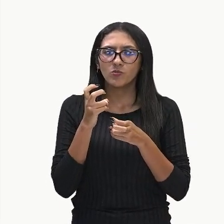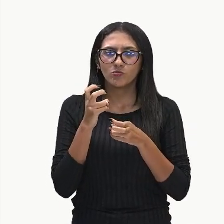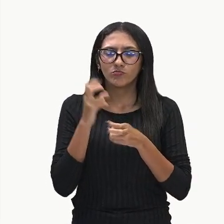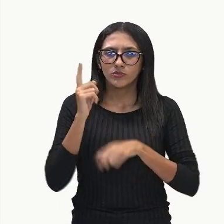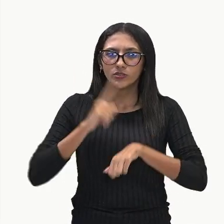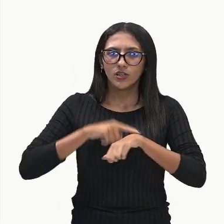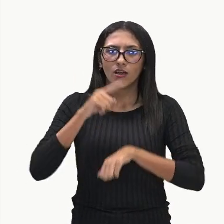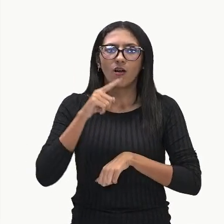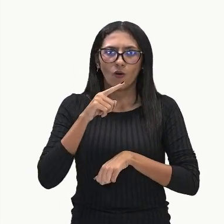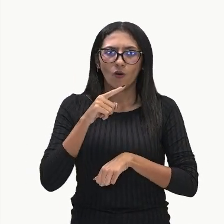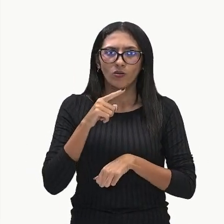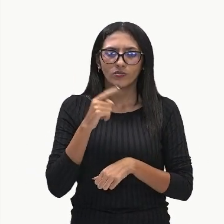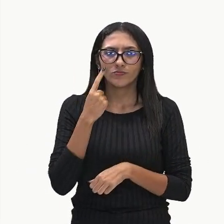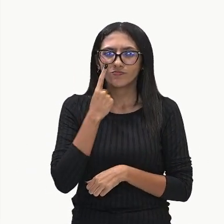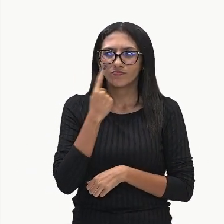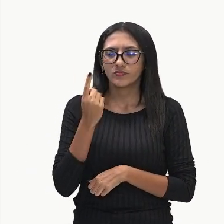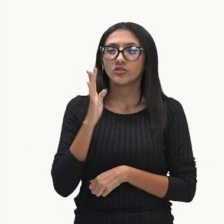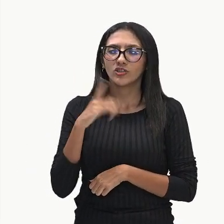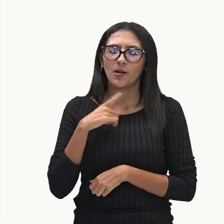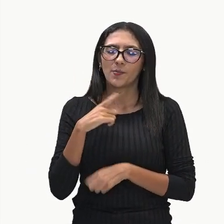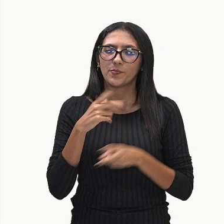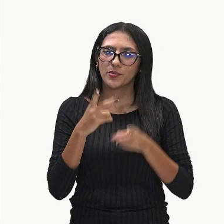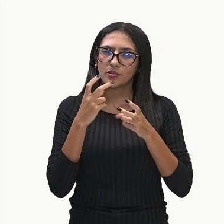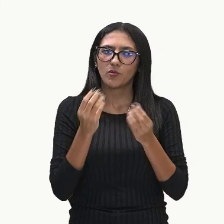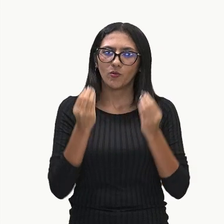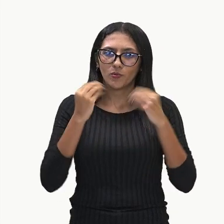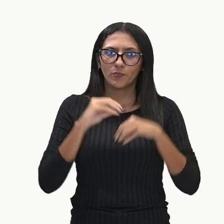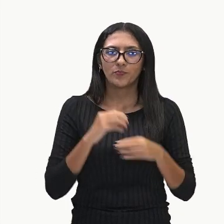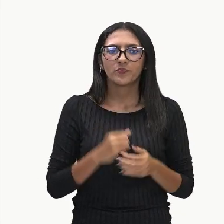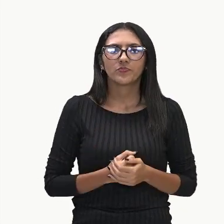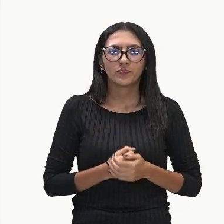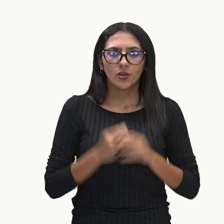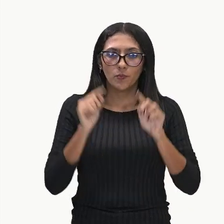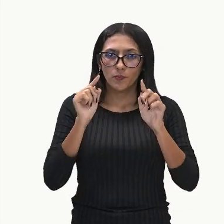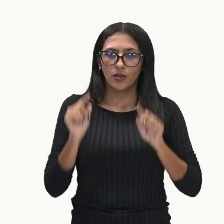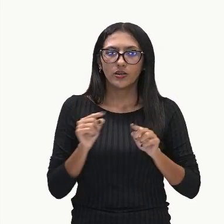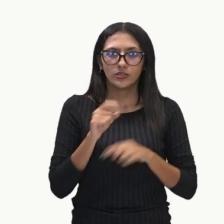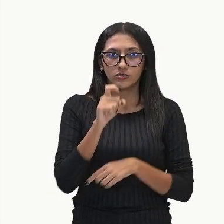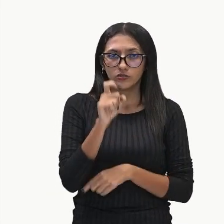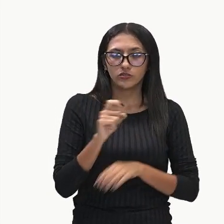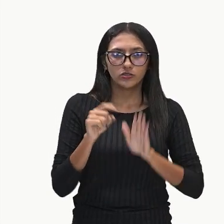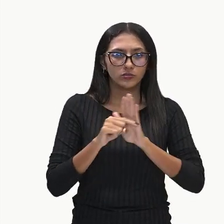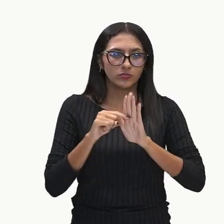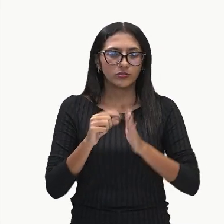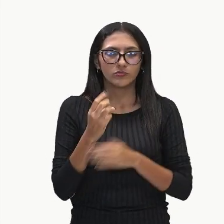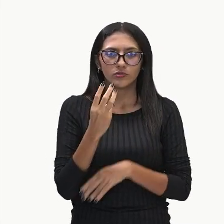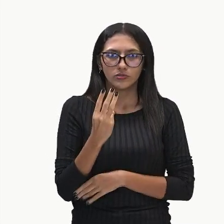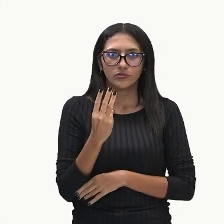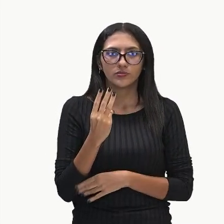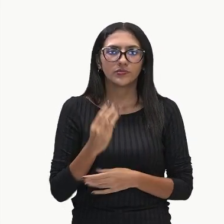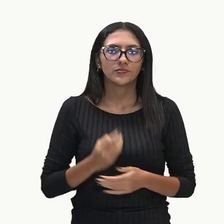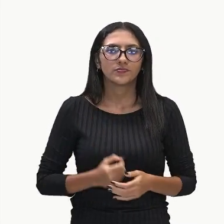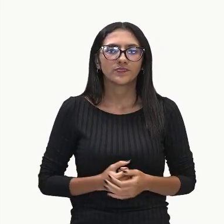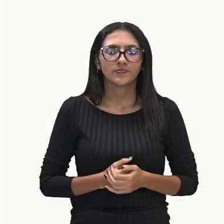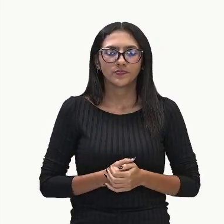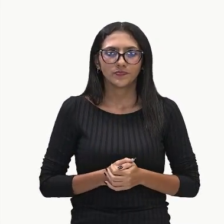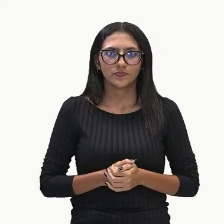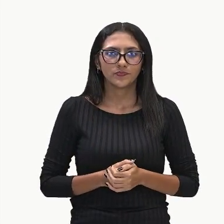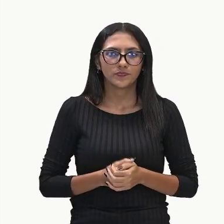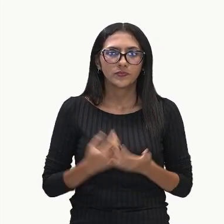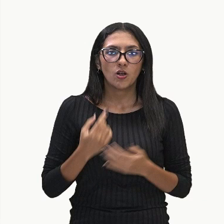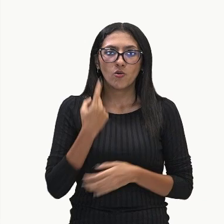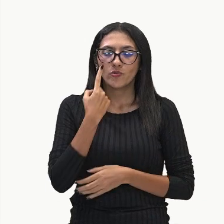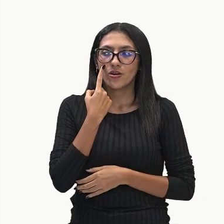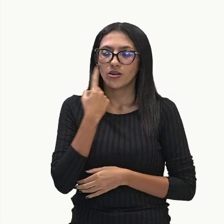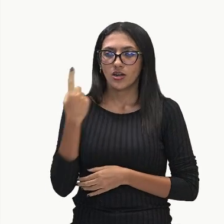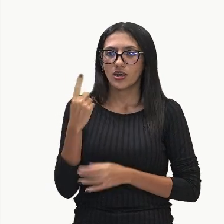aquela visão mais apurada, você já percebeu que é o x menos 3. Pronto. Agora, nessa forma